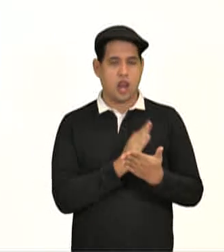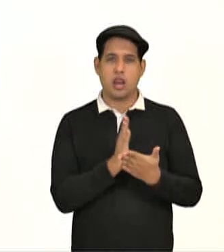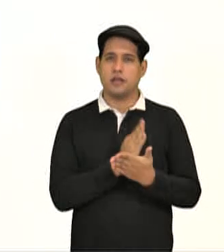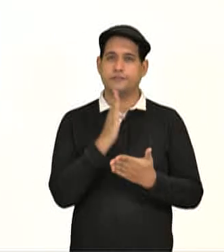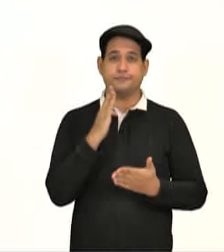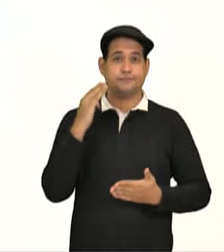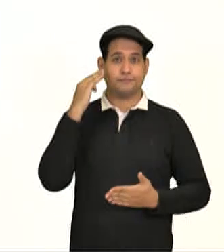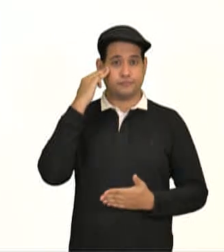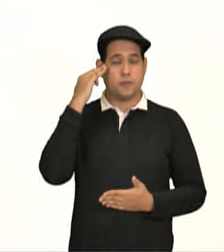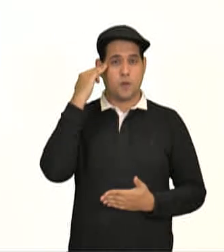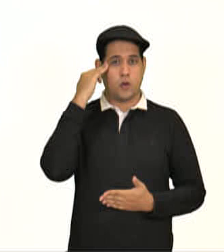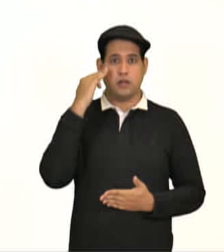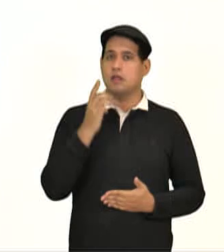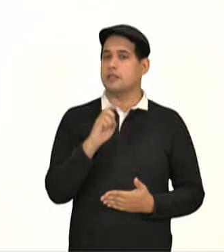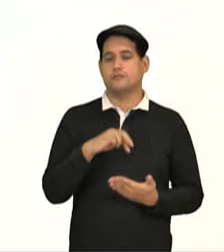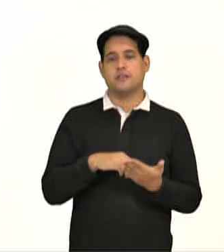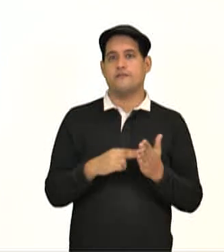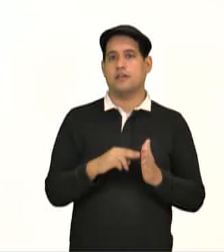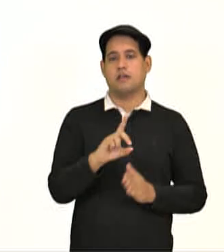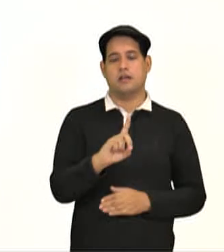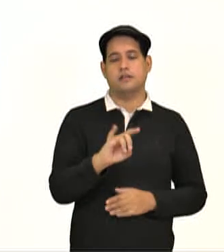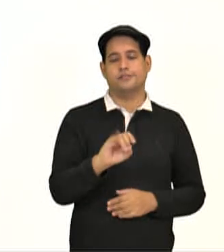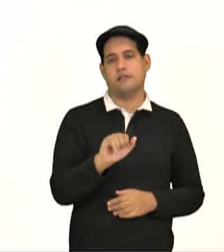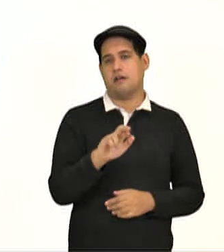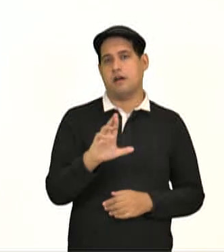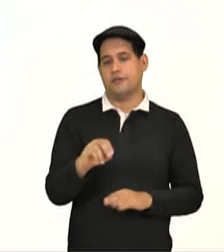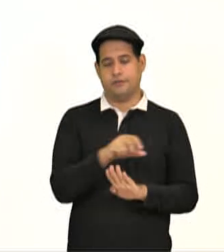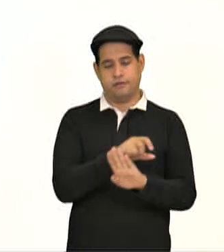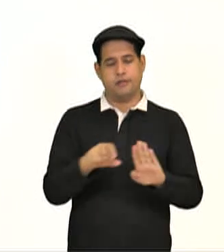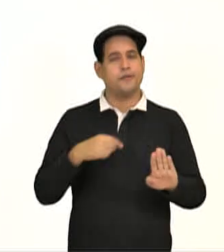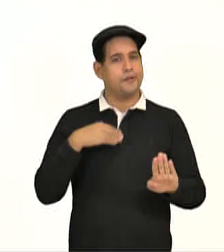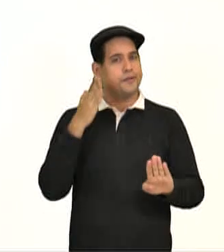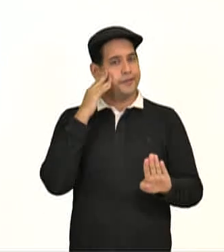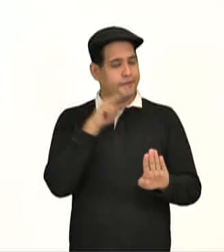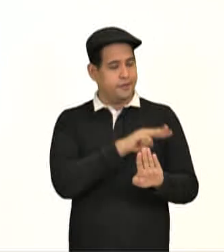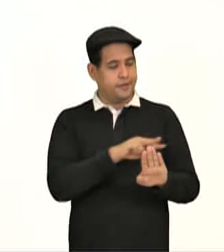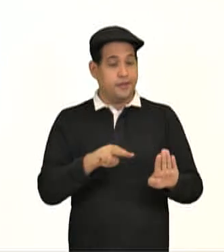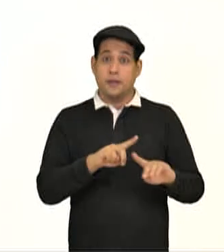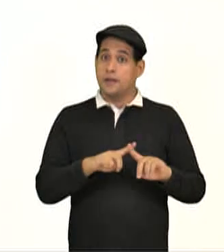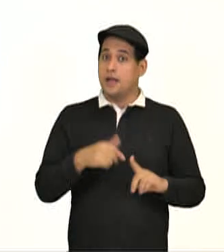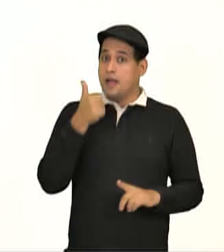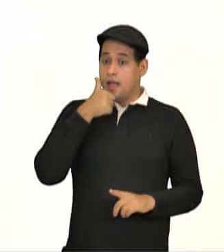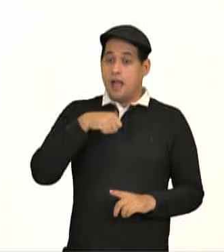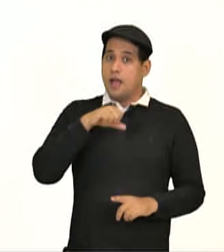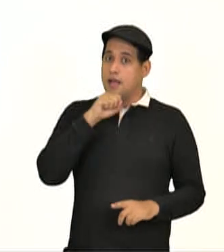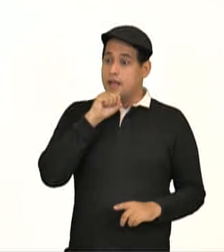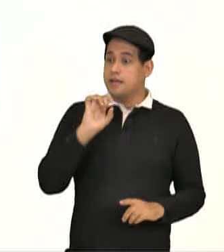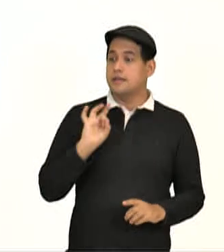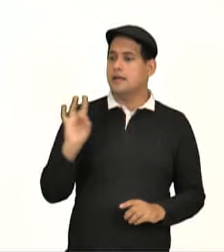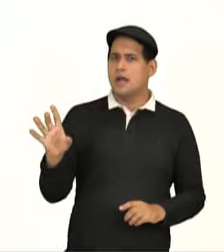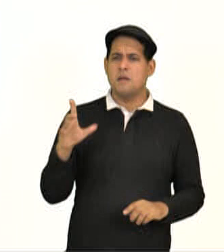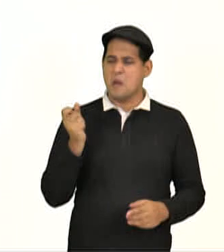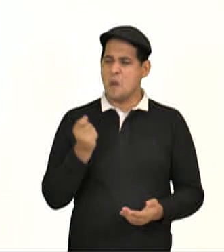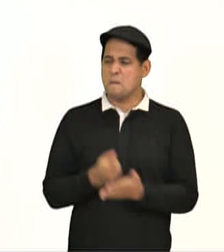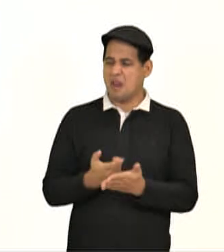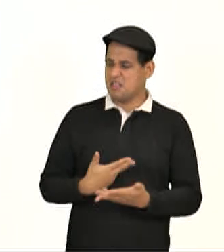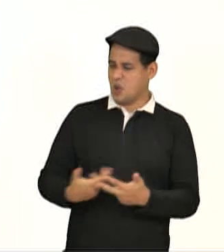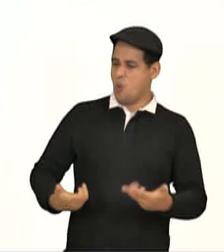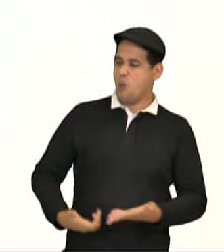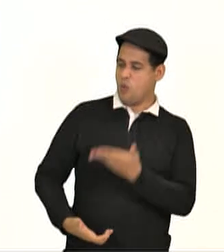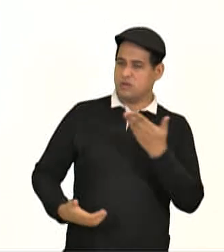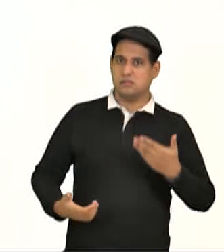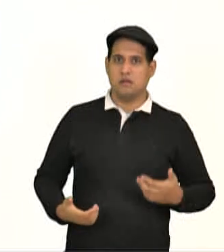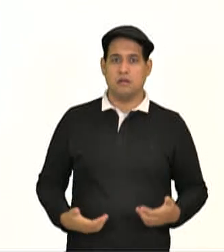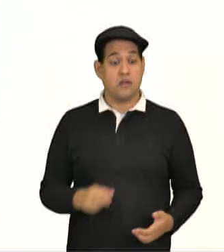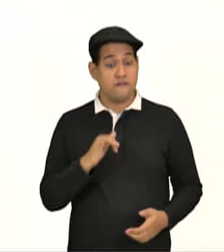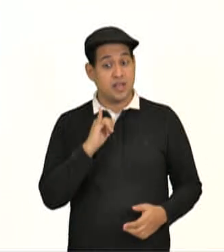memórias, não um diário. Eu sei o que diz na capa, mas quando a mamãe saiu para comprar essa coisa, eu